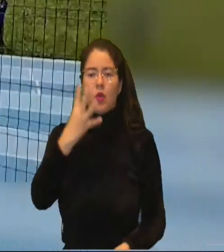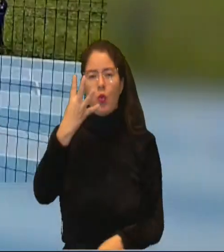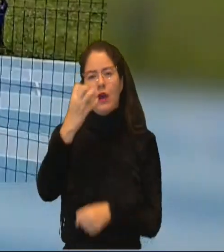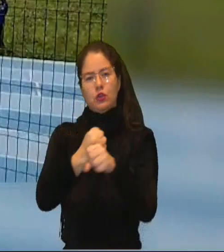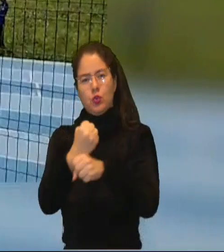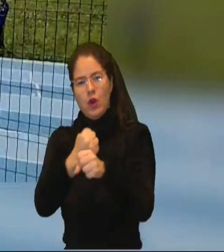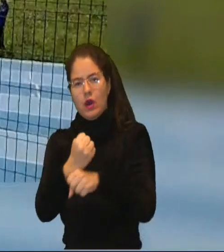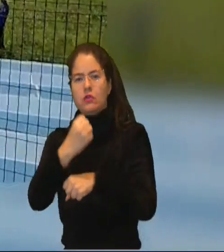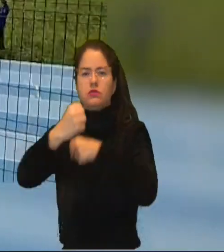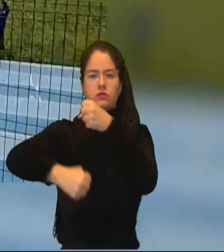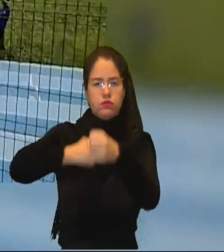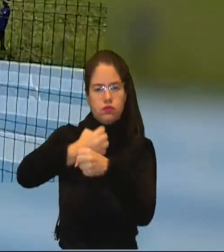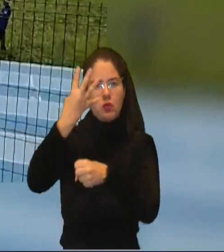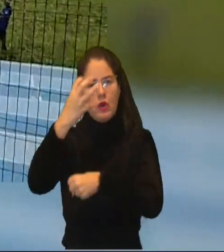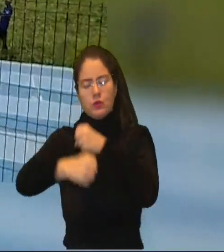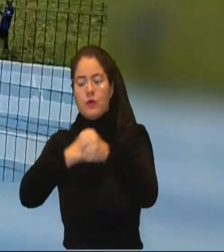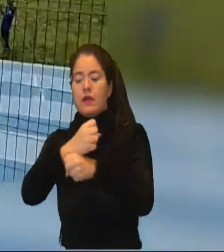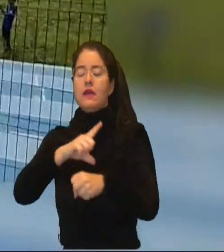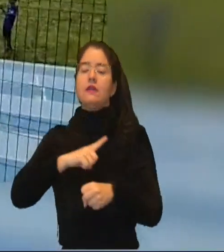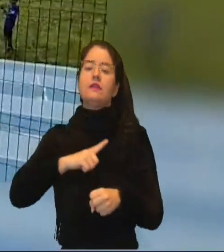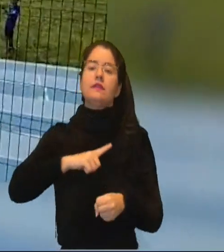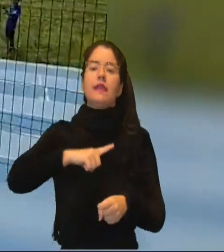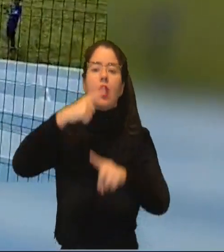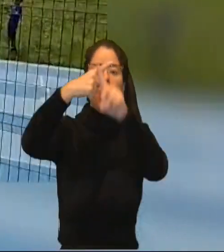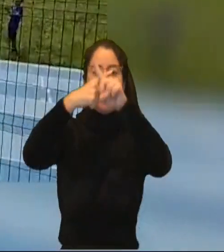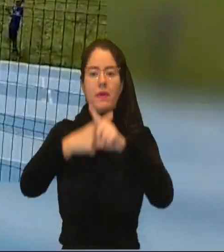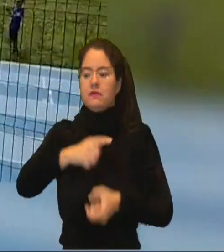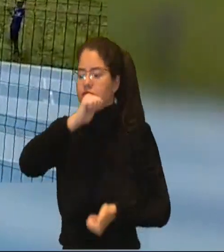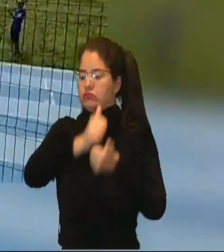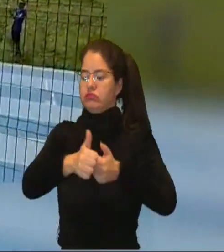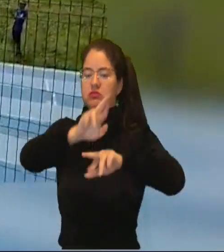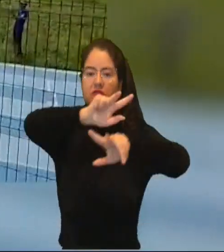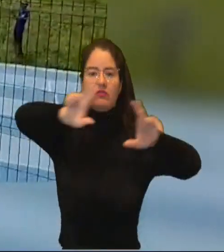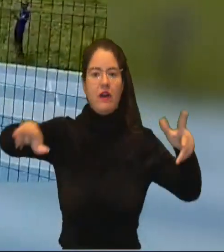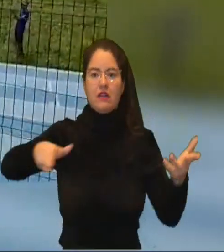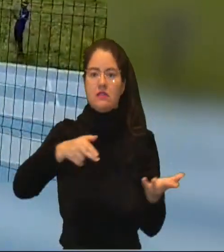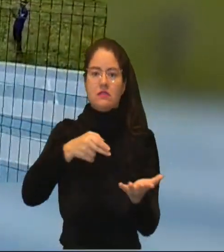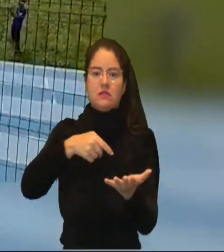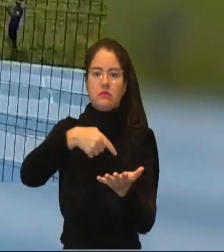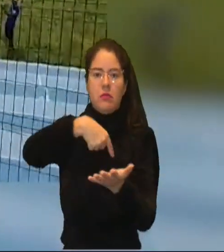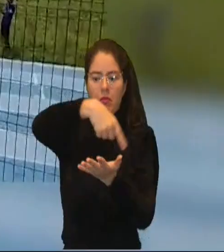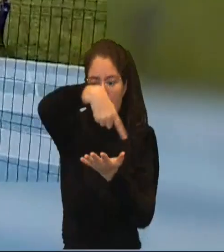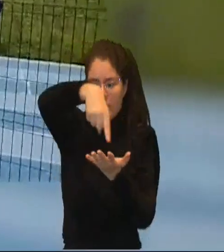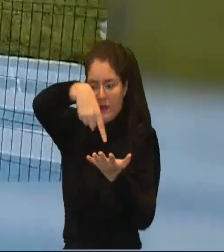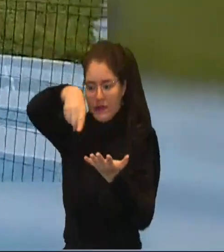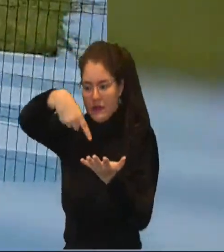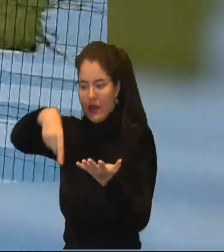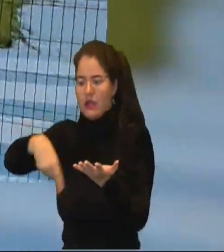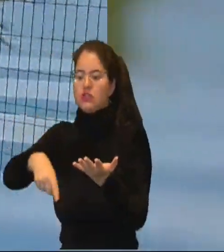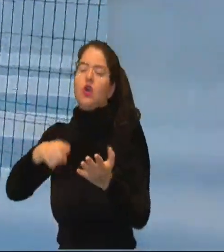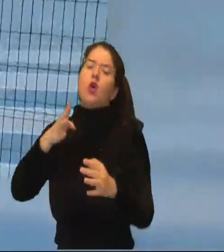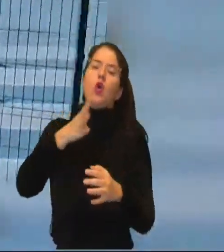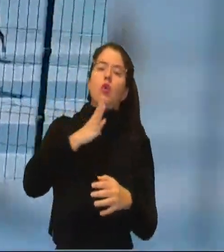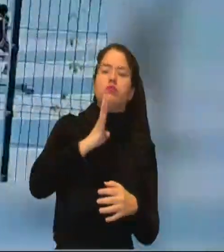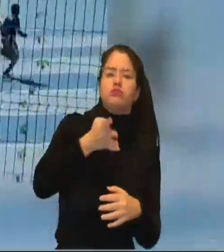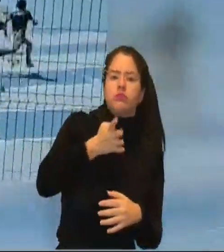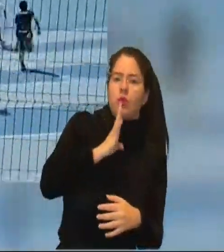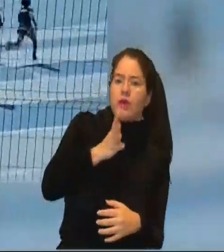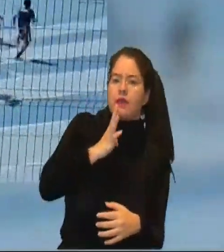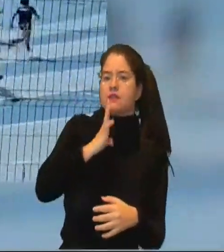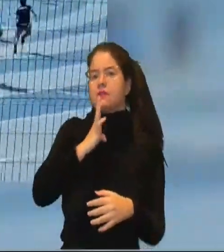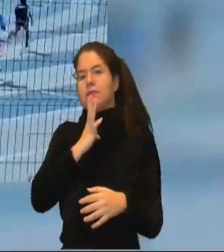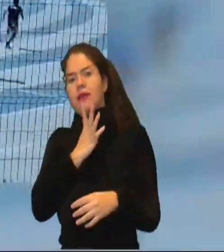promove competições esportivas de várias modalidades, conhecimento bíblico, conhecimentos gerais, história